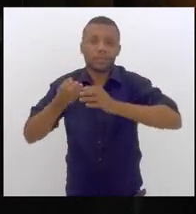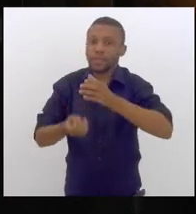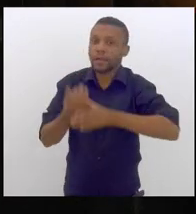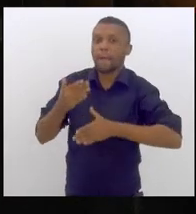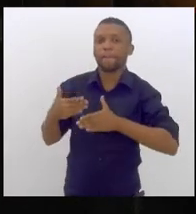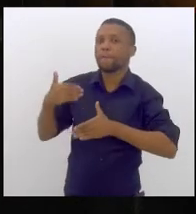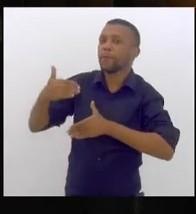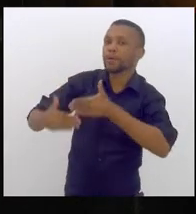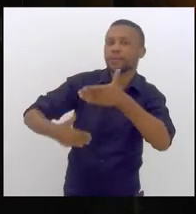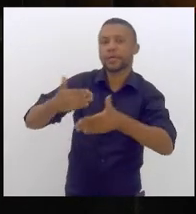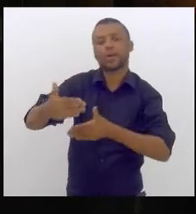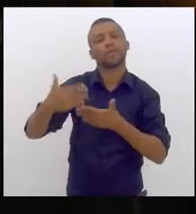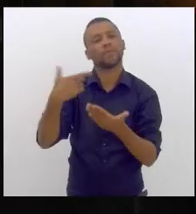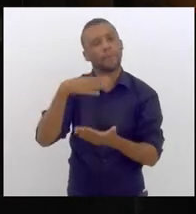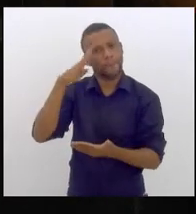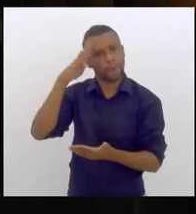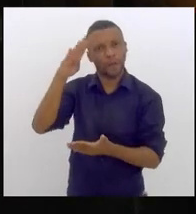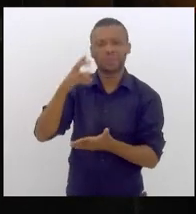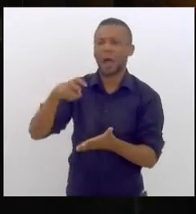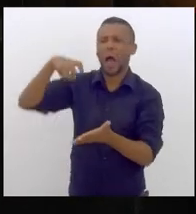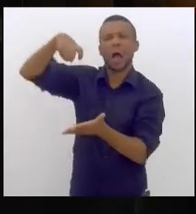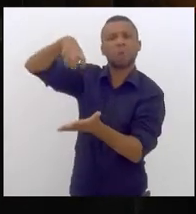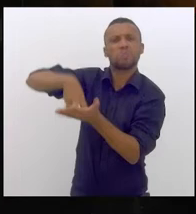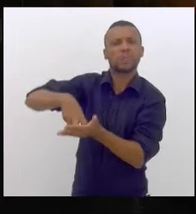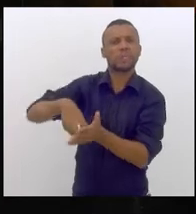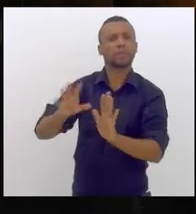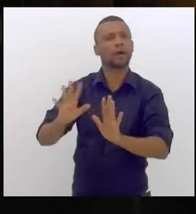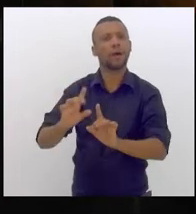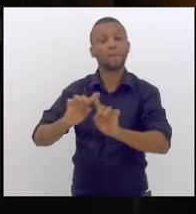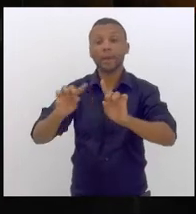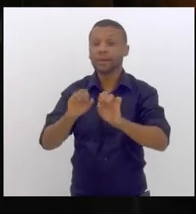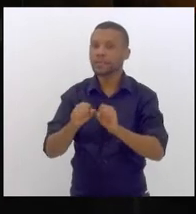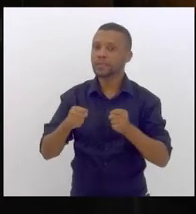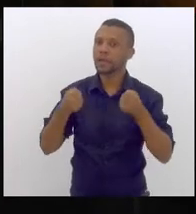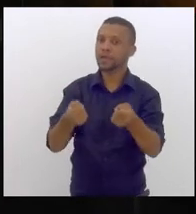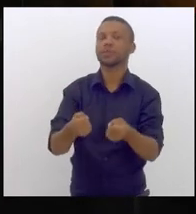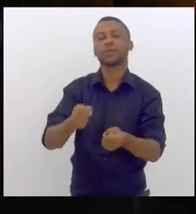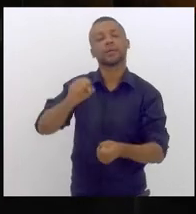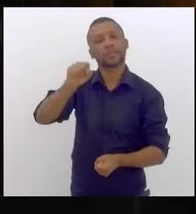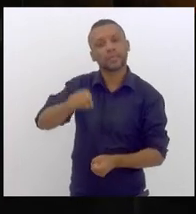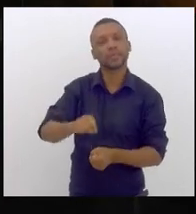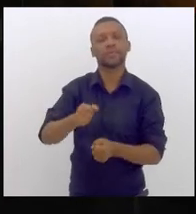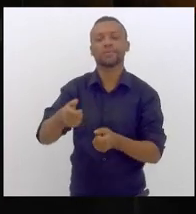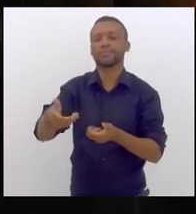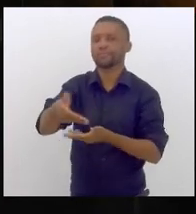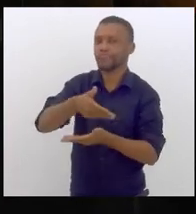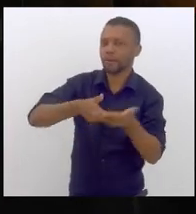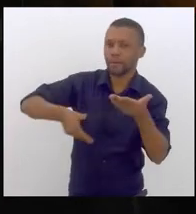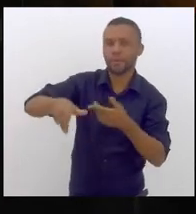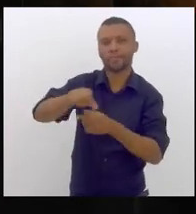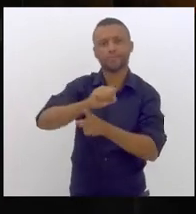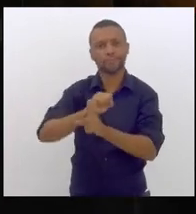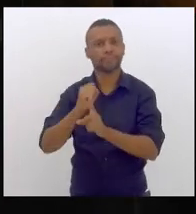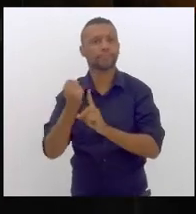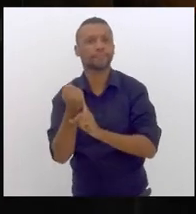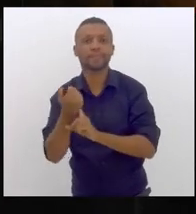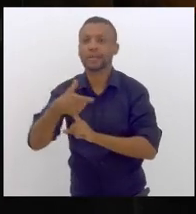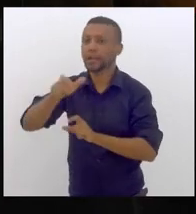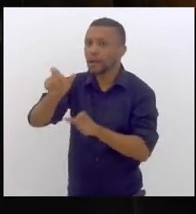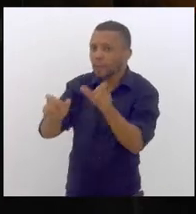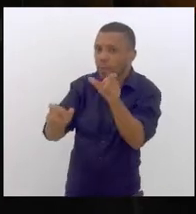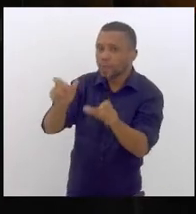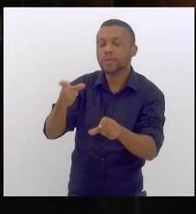processos que vão além da punição, mas que garanta, sim, a ressocialização daquelas pessoas que